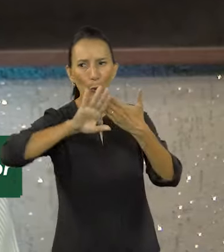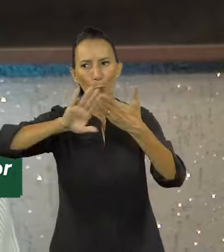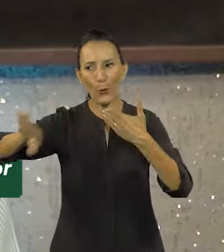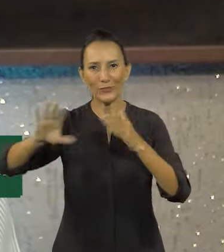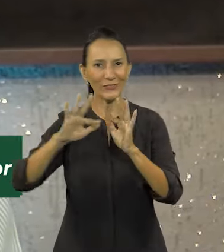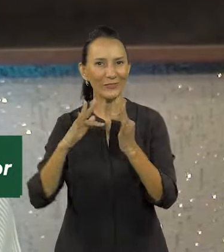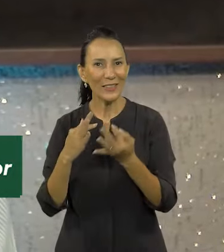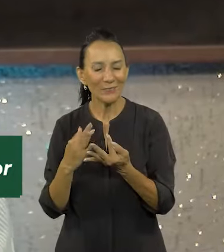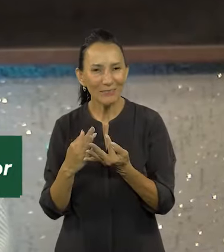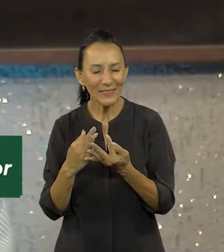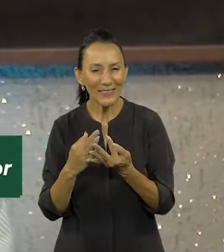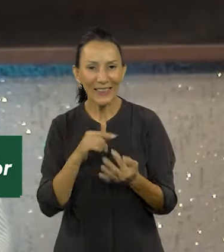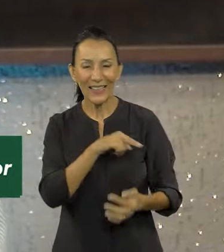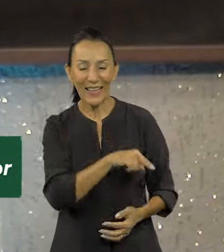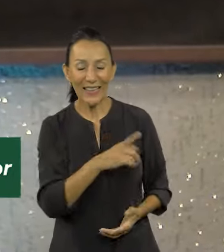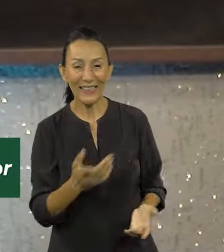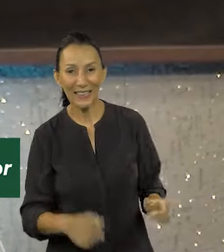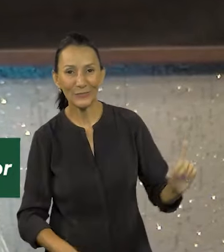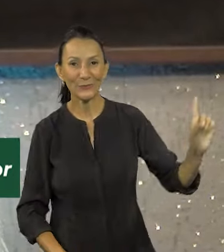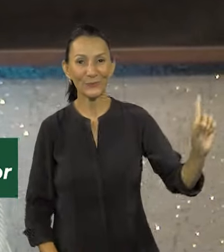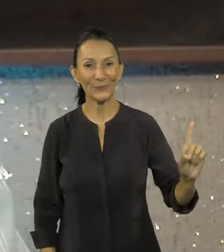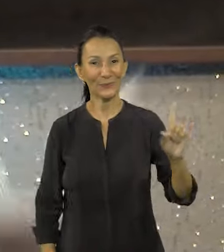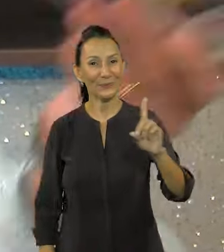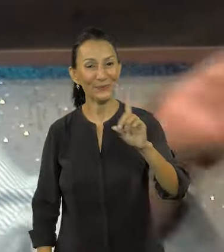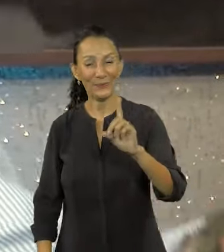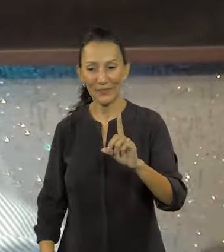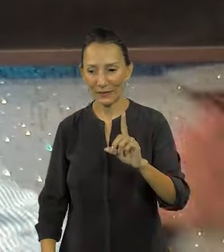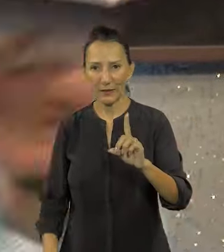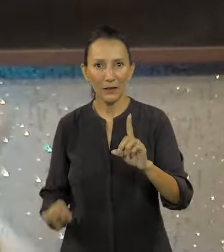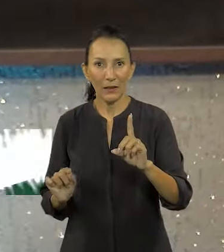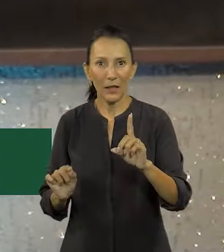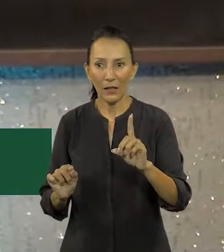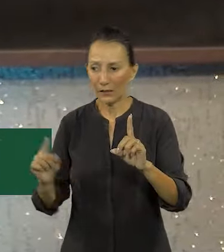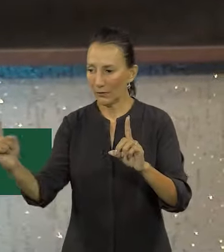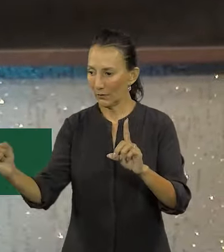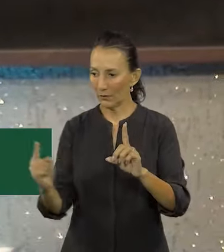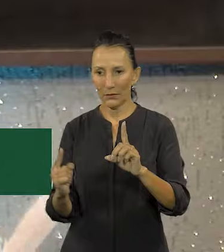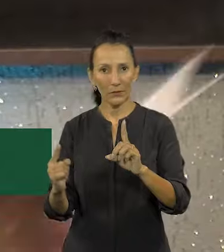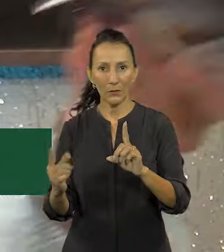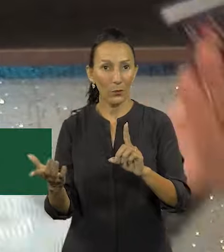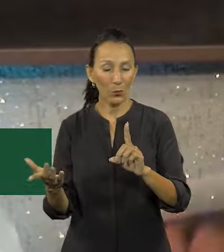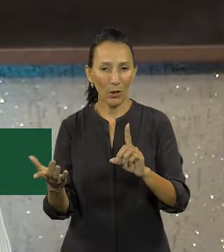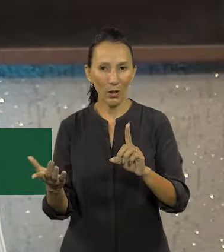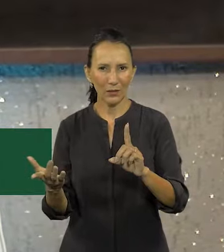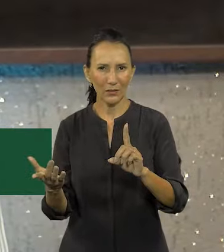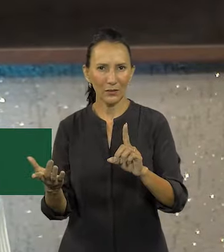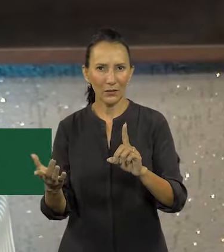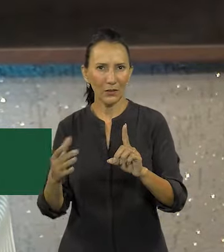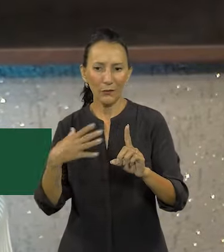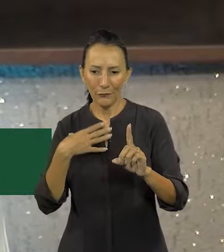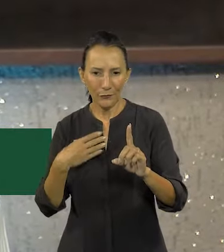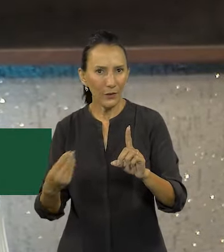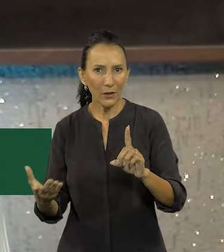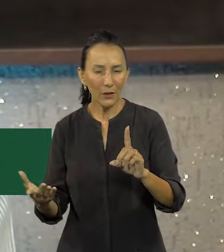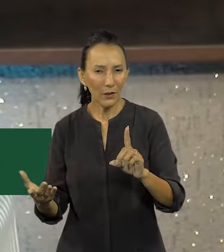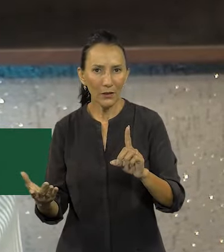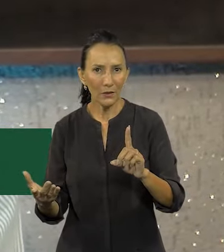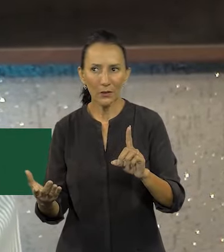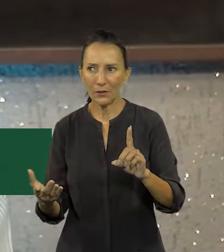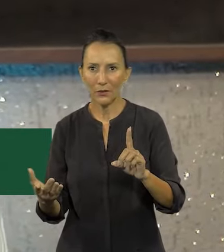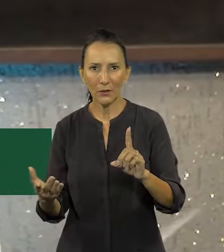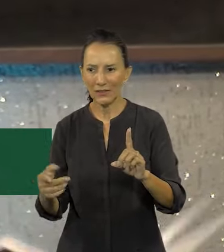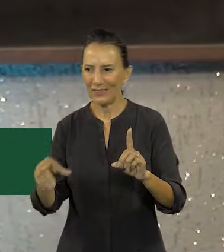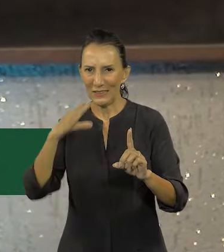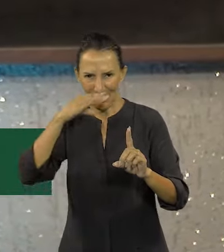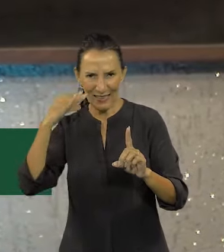precipitado Ele chegando na casa dele quem que viria uma filha é o empregado que viria não o empregado não